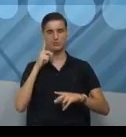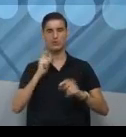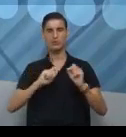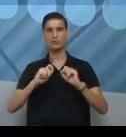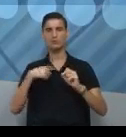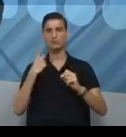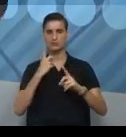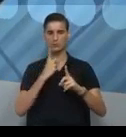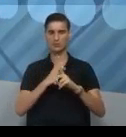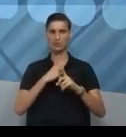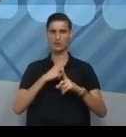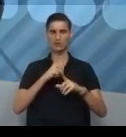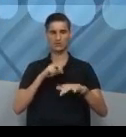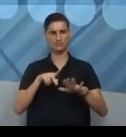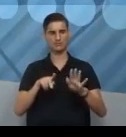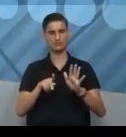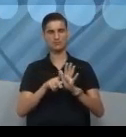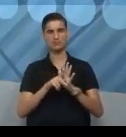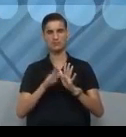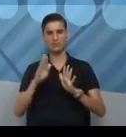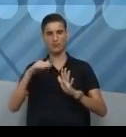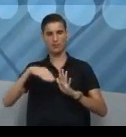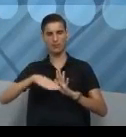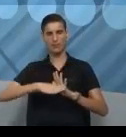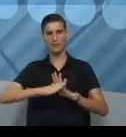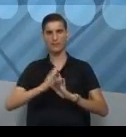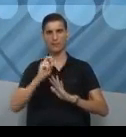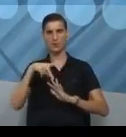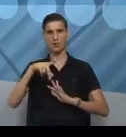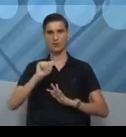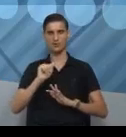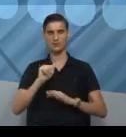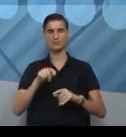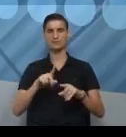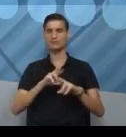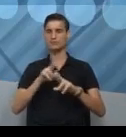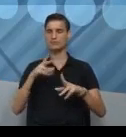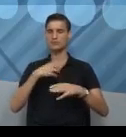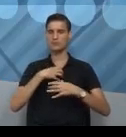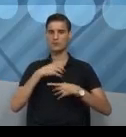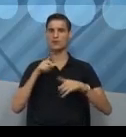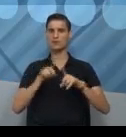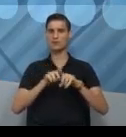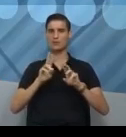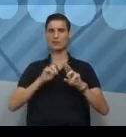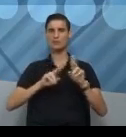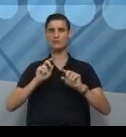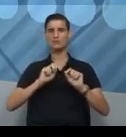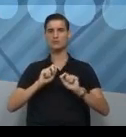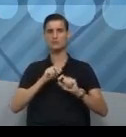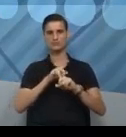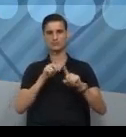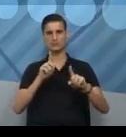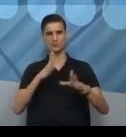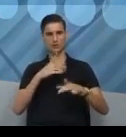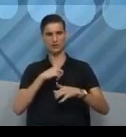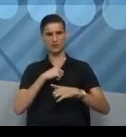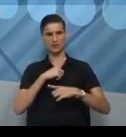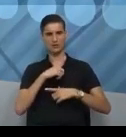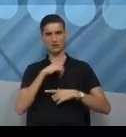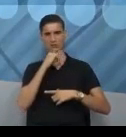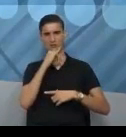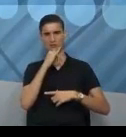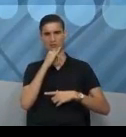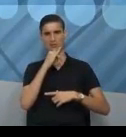nós encontramos esse efeito ondulatório. Um outro exemplo de situação que é muito comum, quem nunca esteve